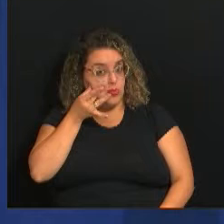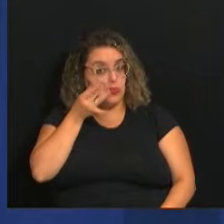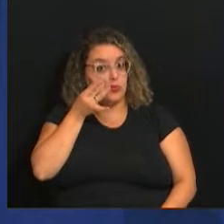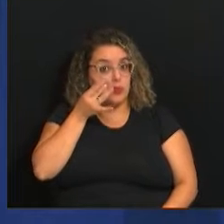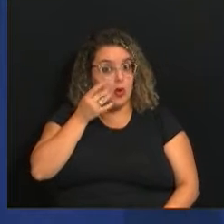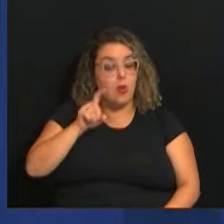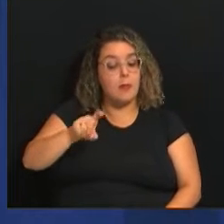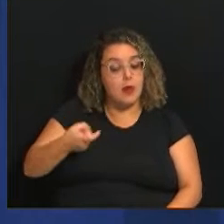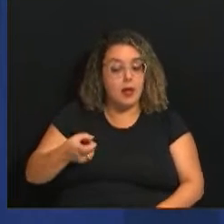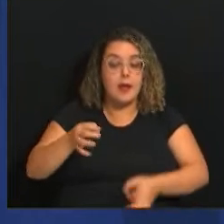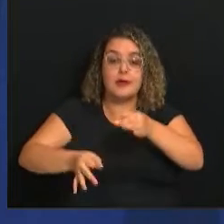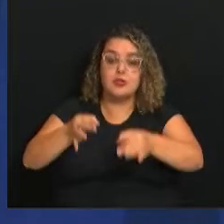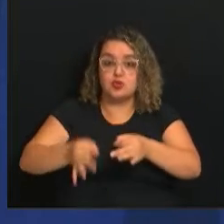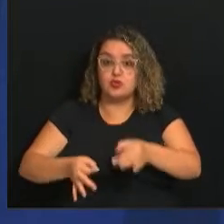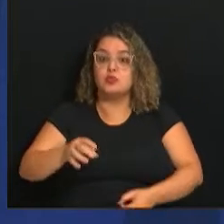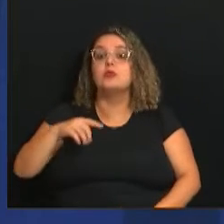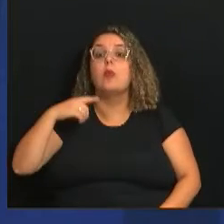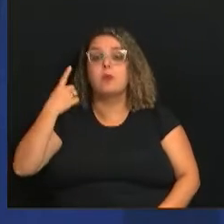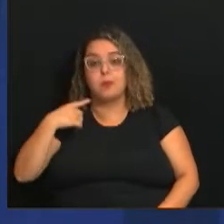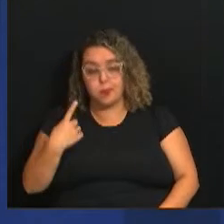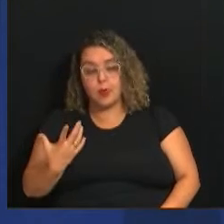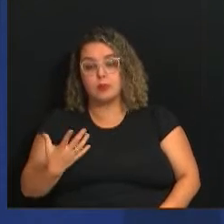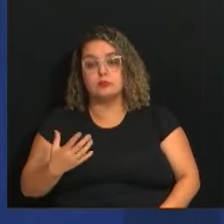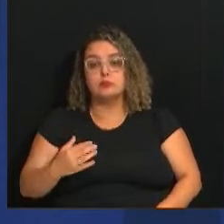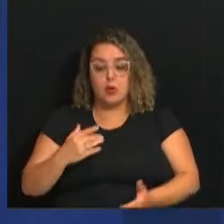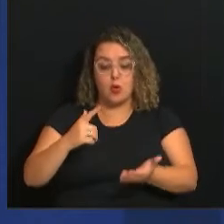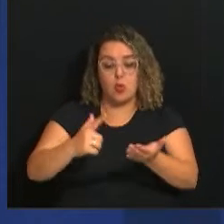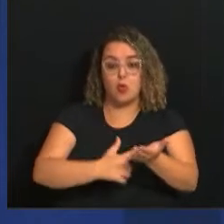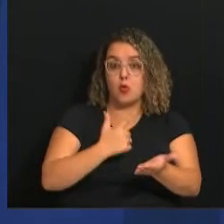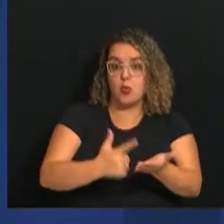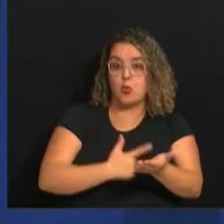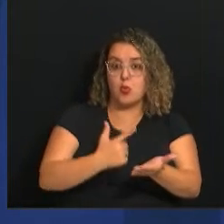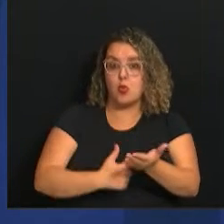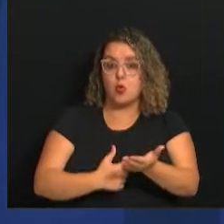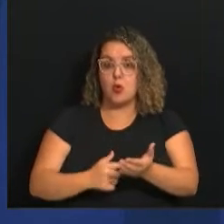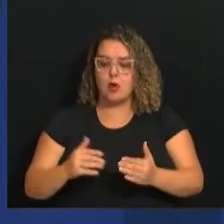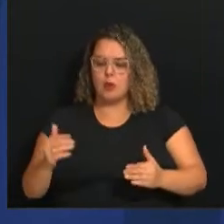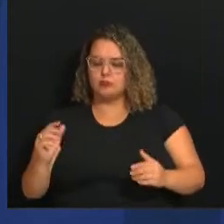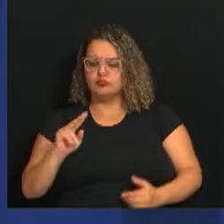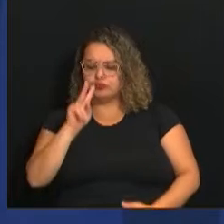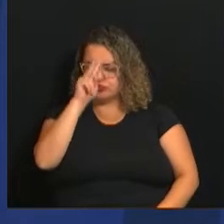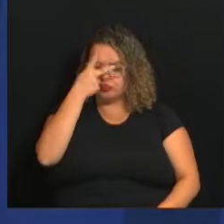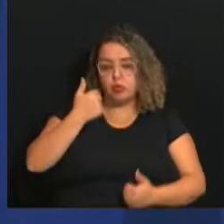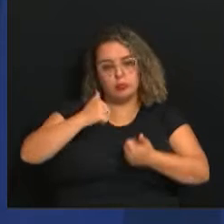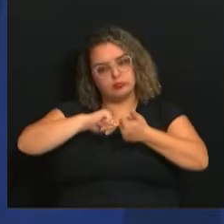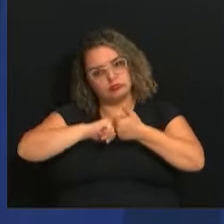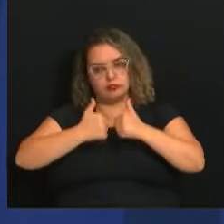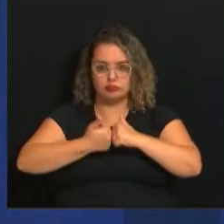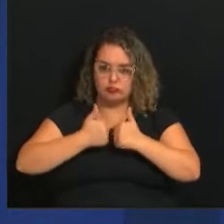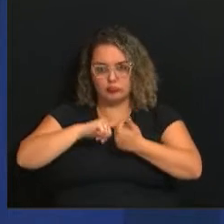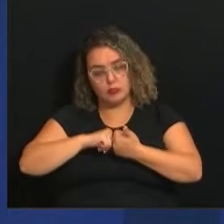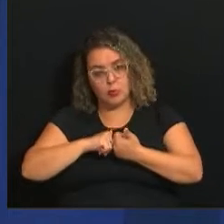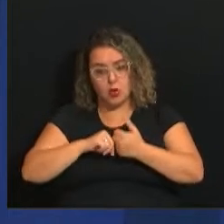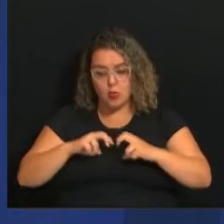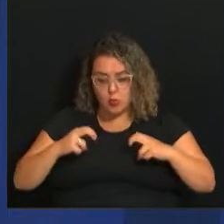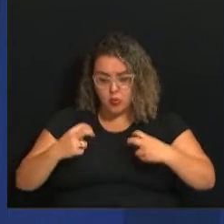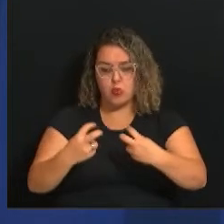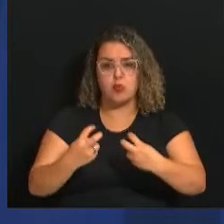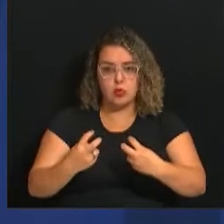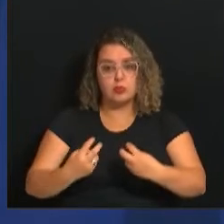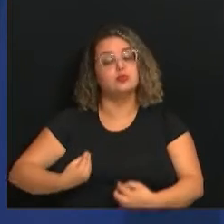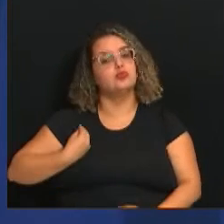da Barbarense. E amanhã, a partir das 9h, a gente tem a 16ª reunião extraordinária.